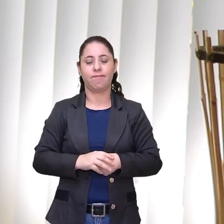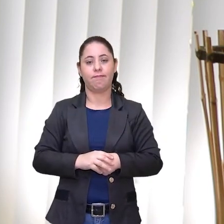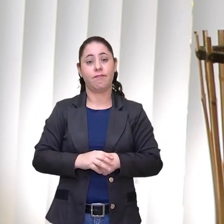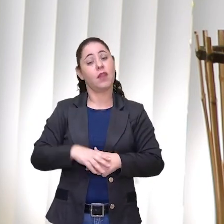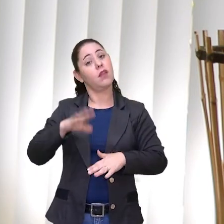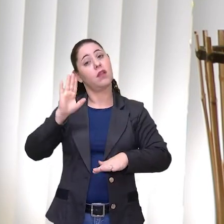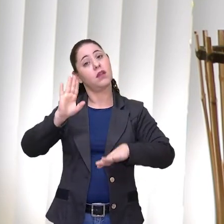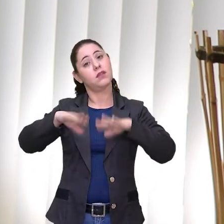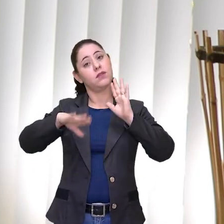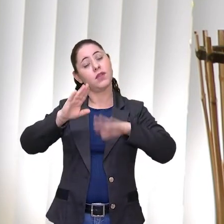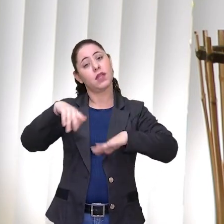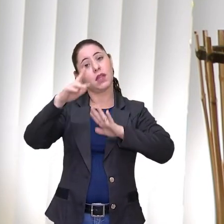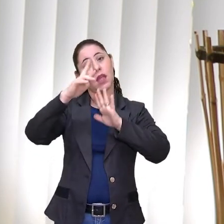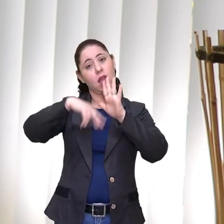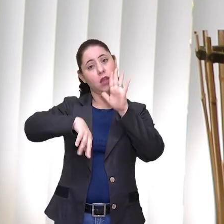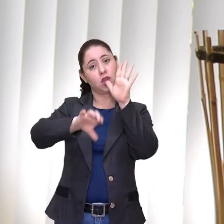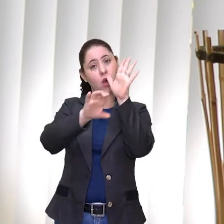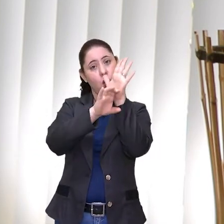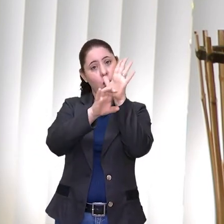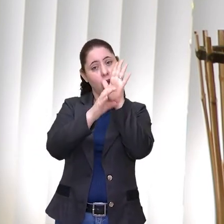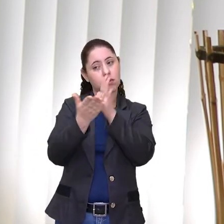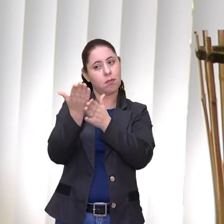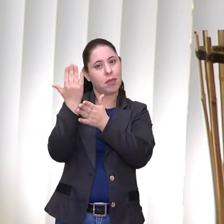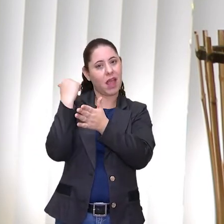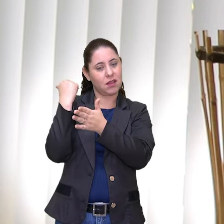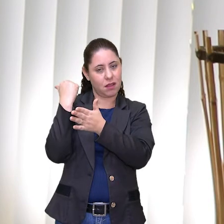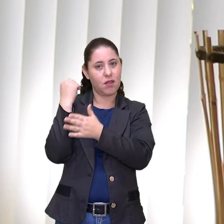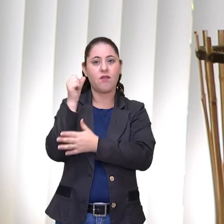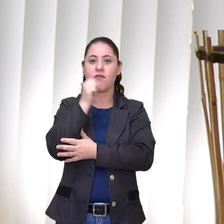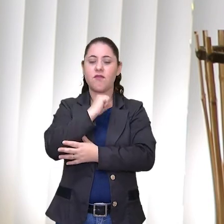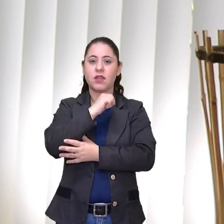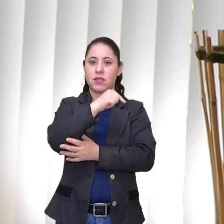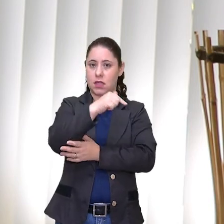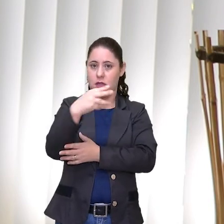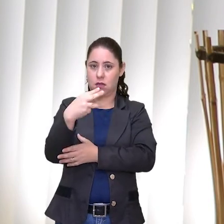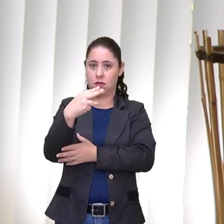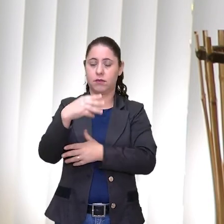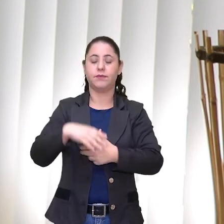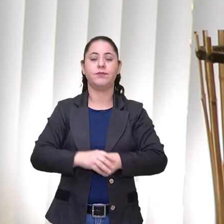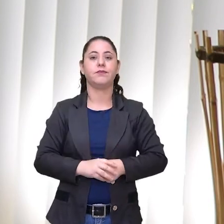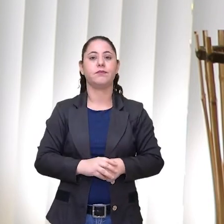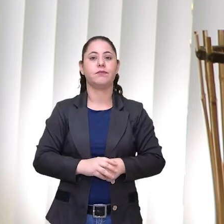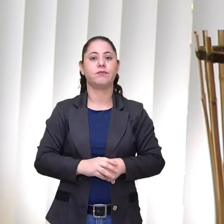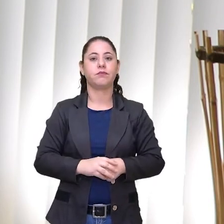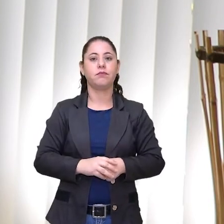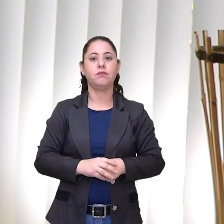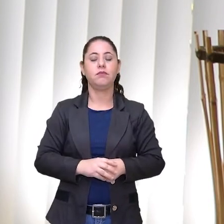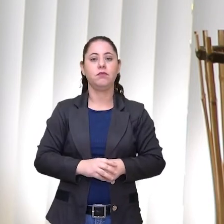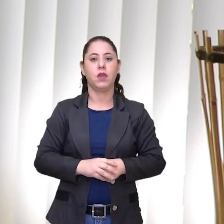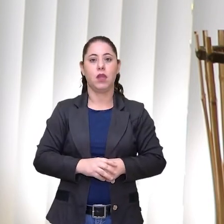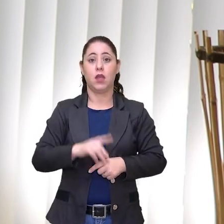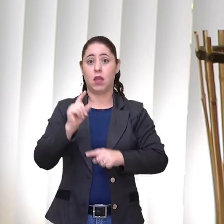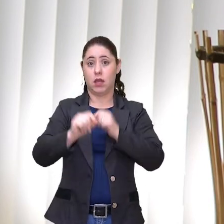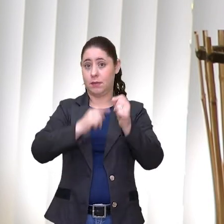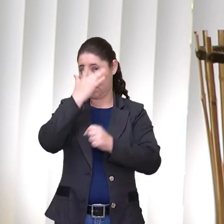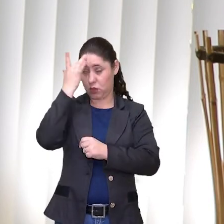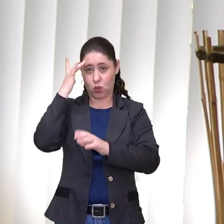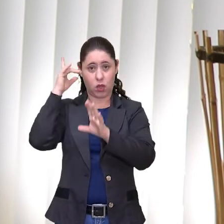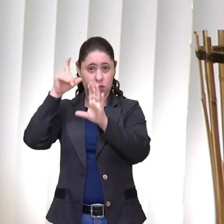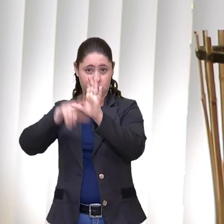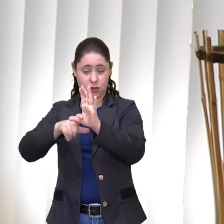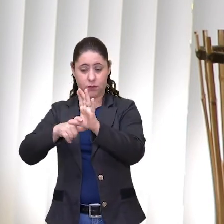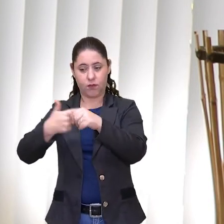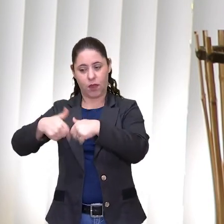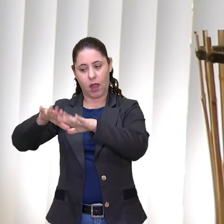desimpedidos. Por vezes, e na regra do código anterior, Código 73, o bem ficava com